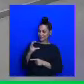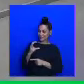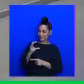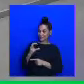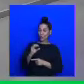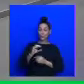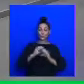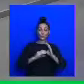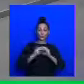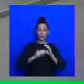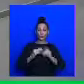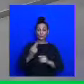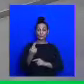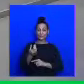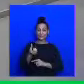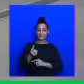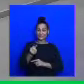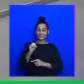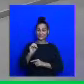51.774.681,61 reais no concurso